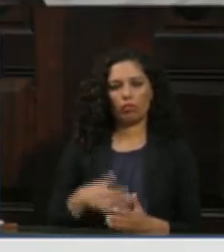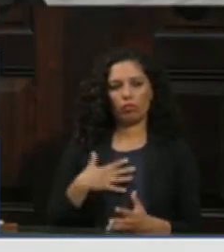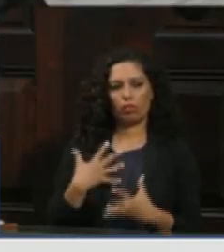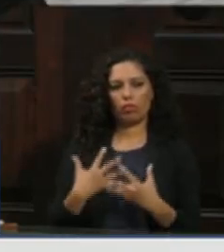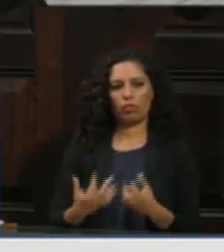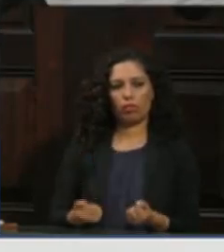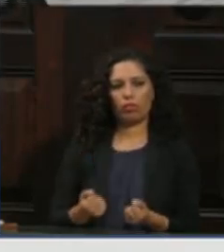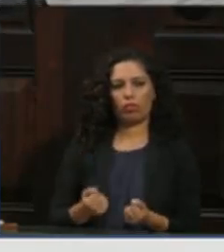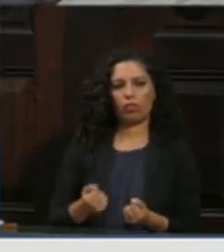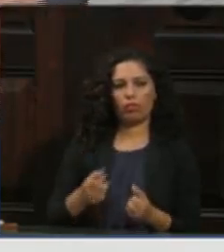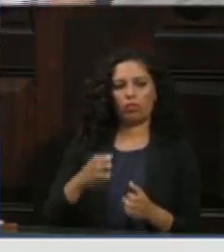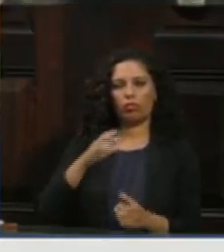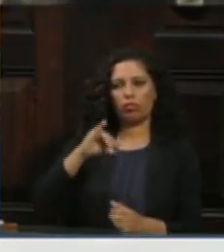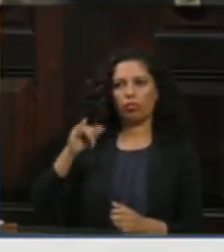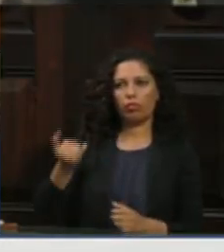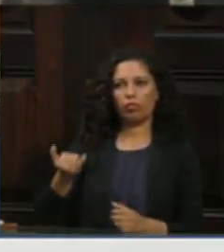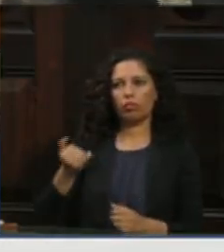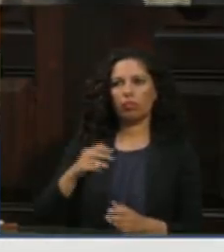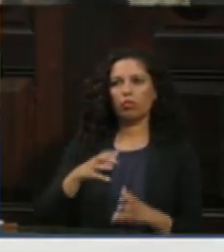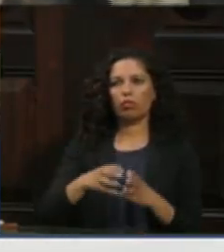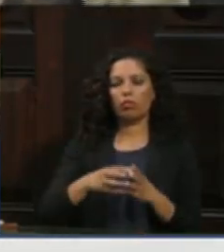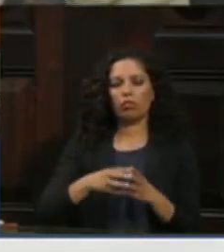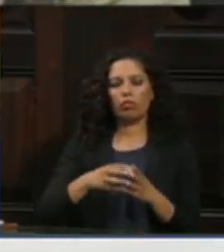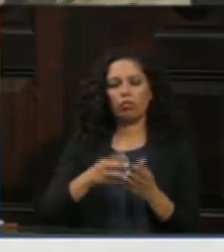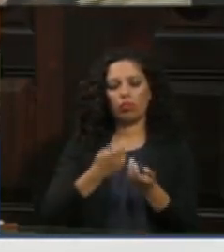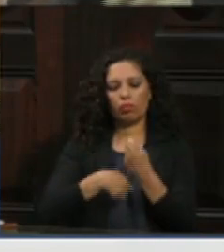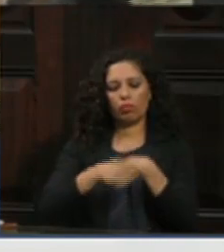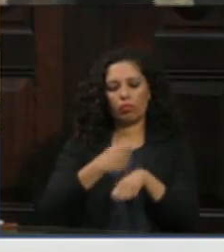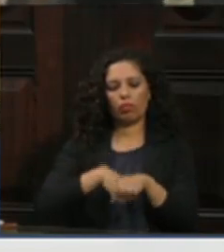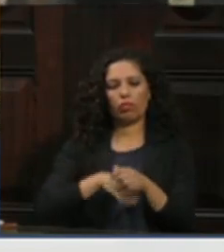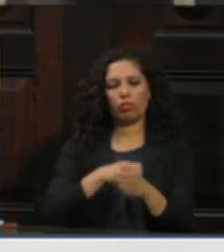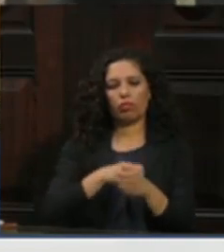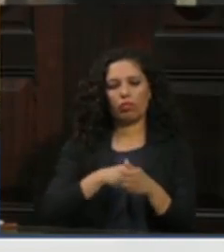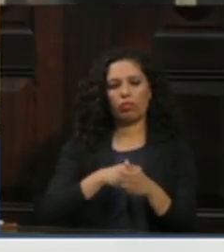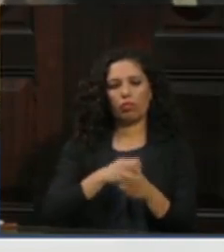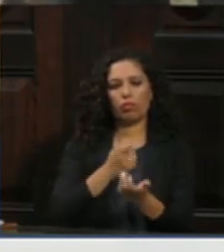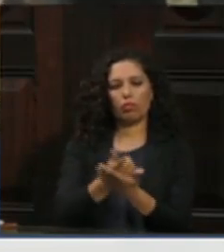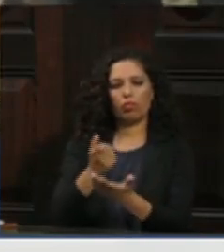Pela Comissão de Trabalho e Legislação, deputado Paulo Ramos.